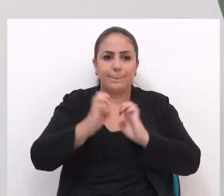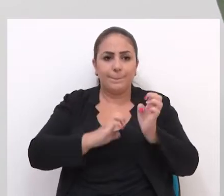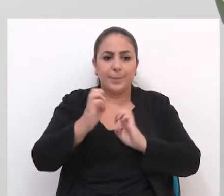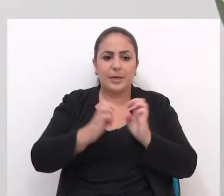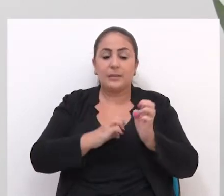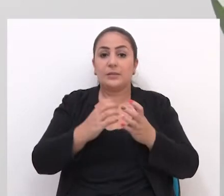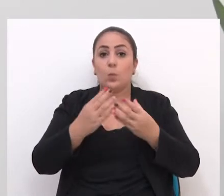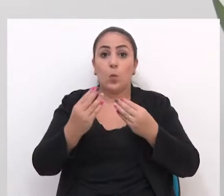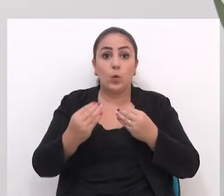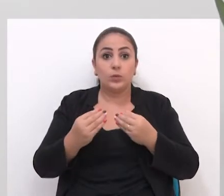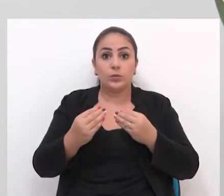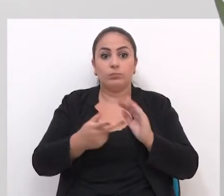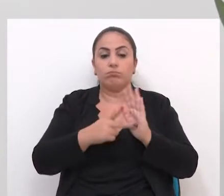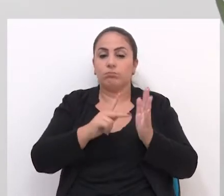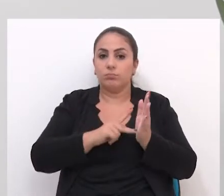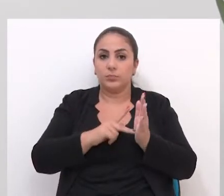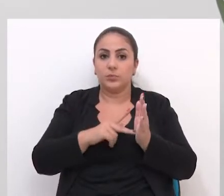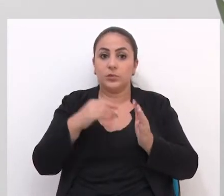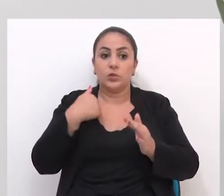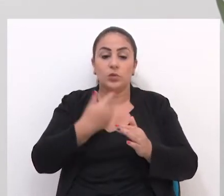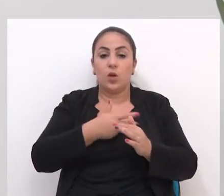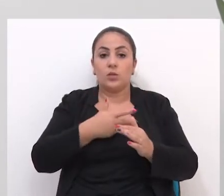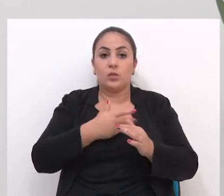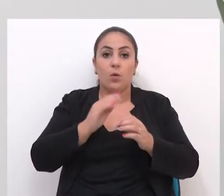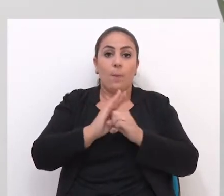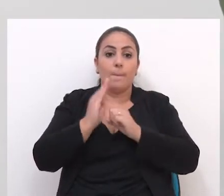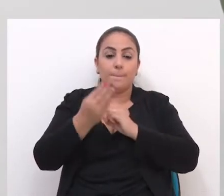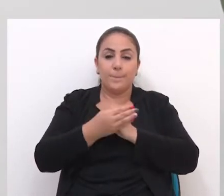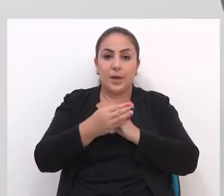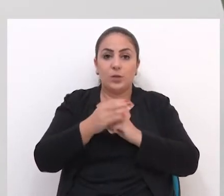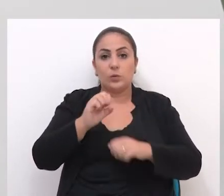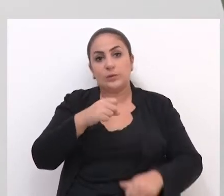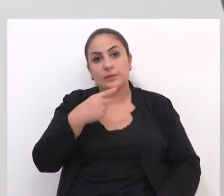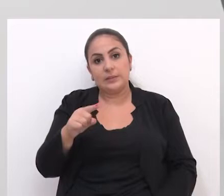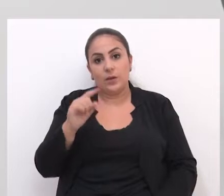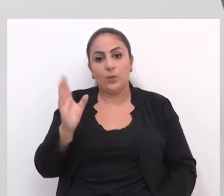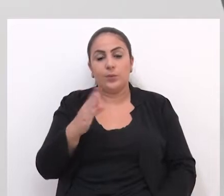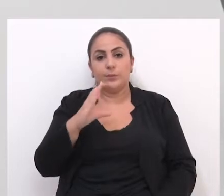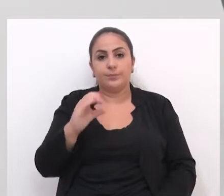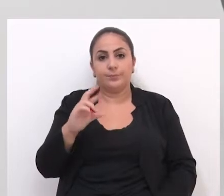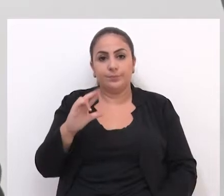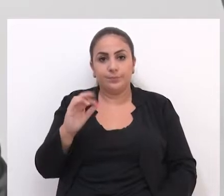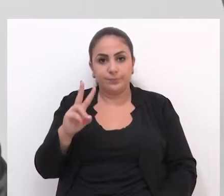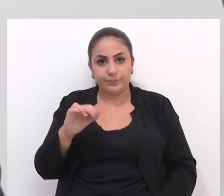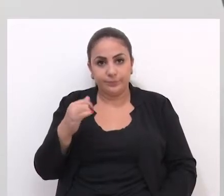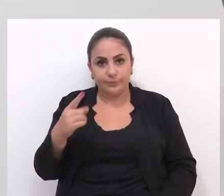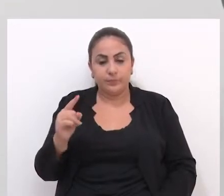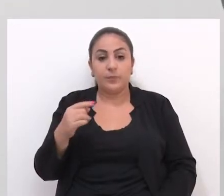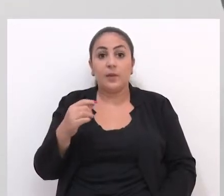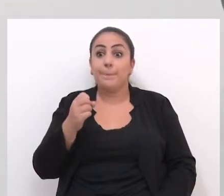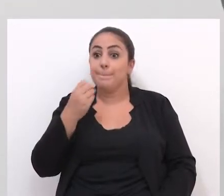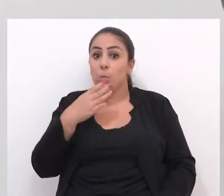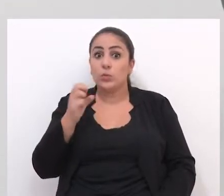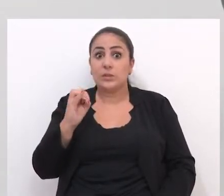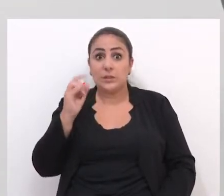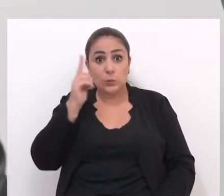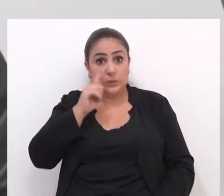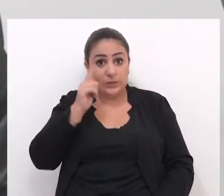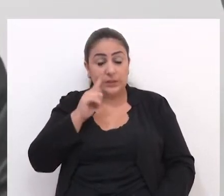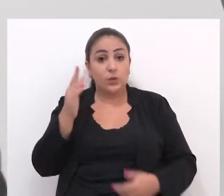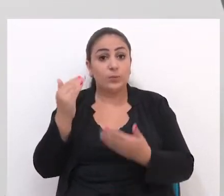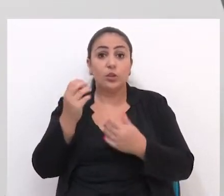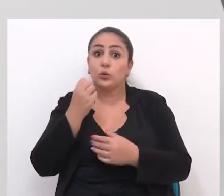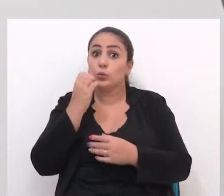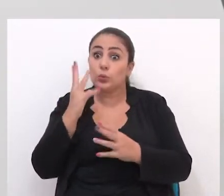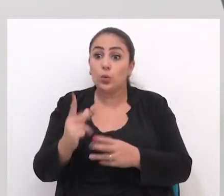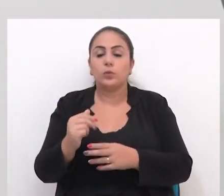empresários muito significativos no nosso grande bairro São Cristóvão. Que bom se eu pudesse homenagear todos,